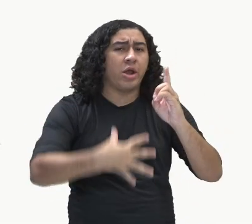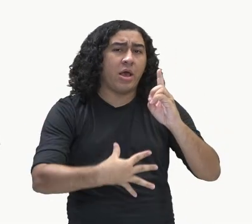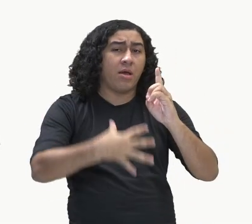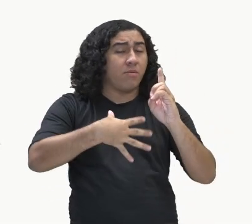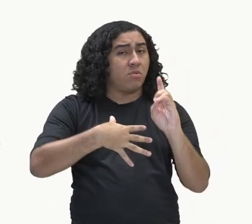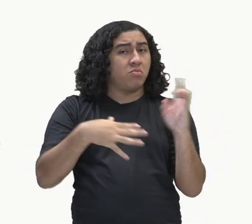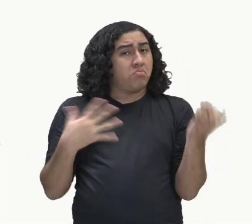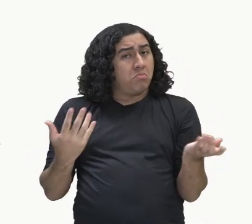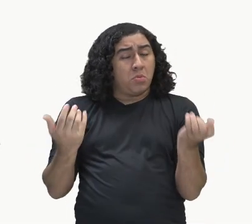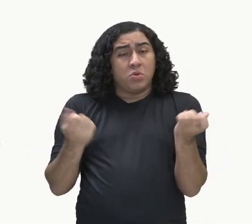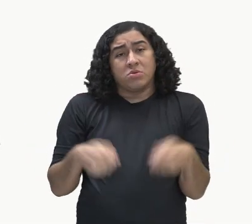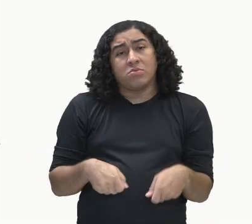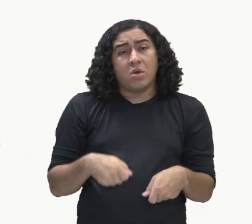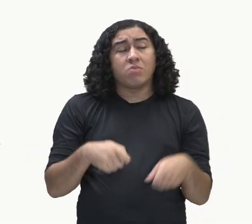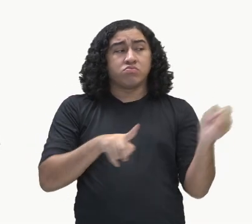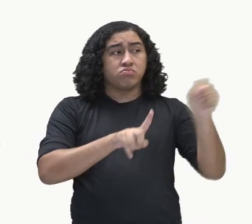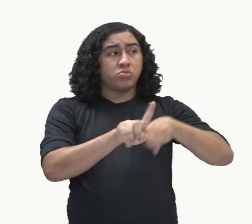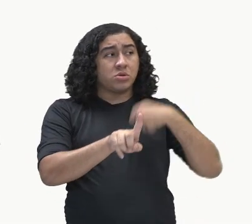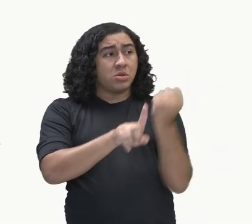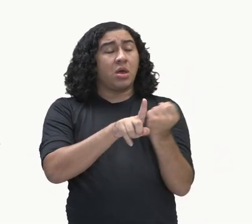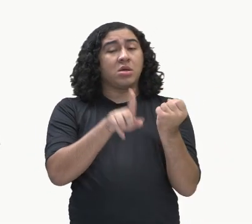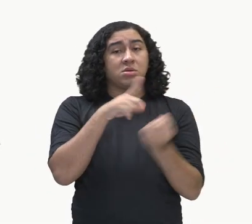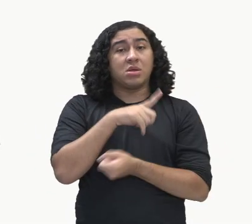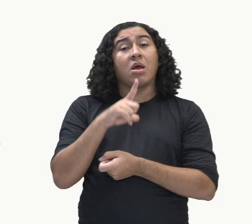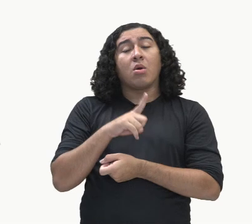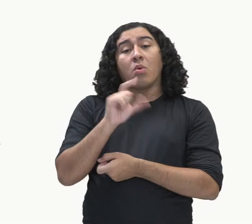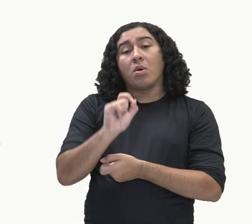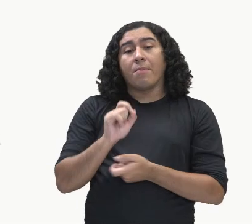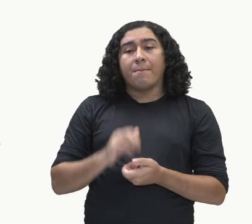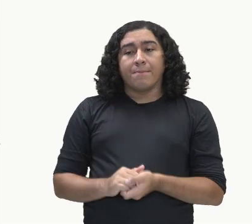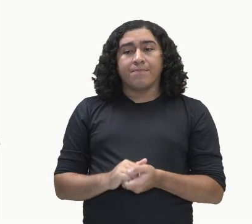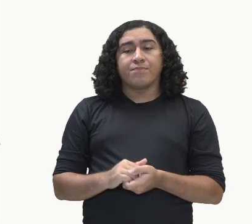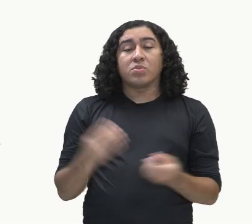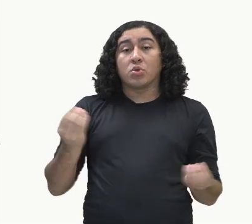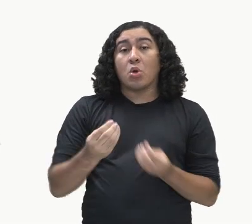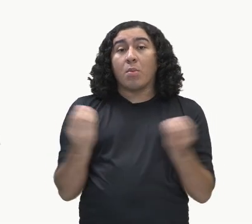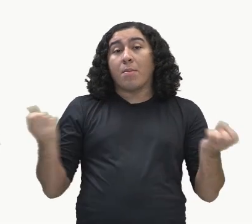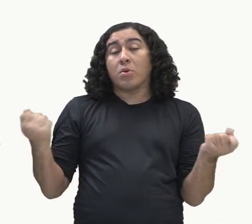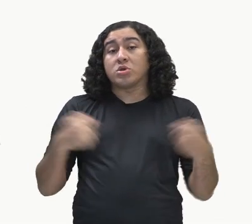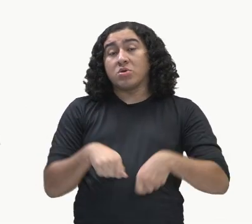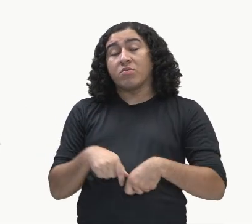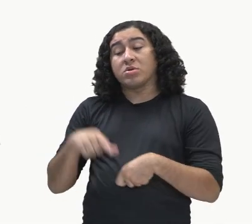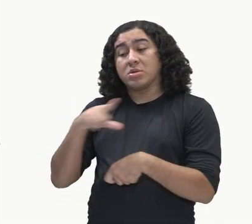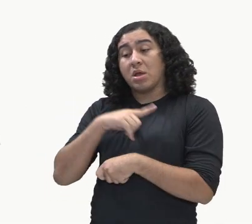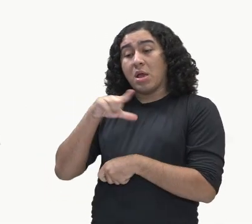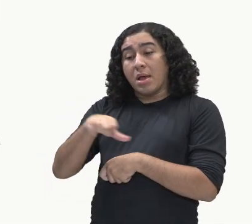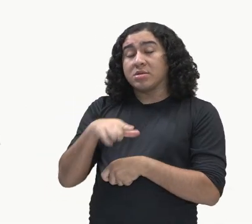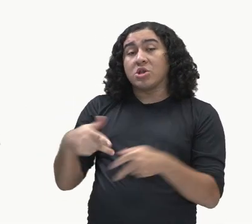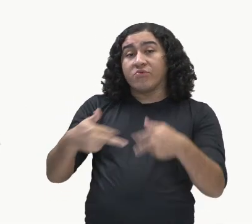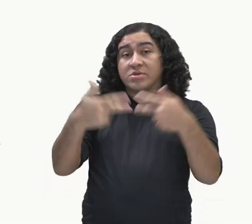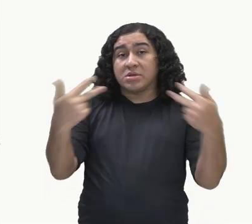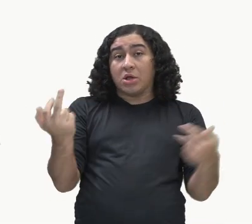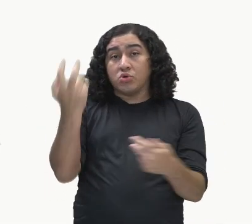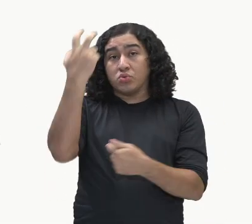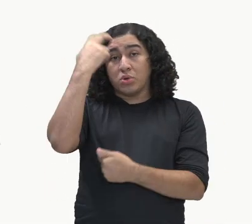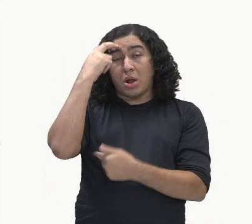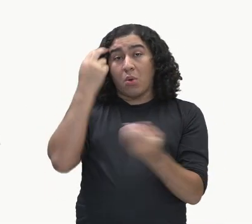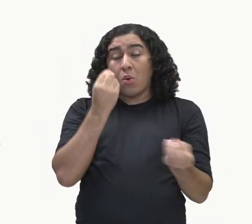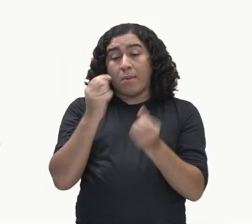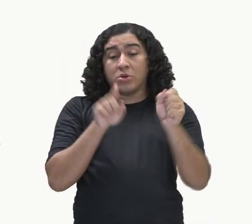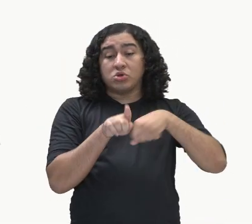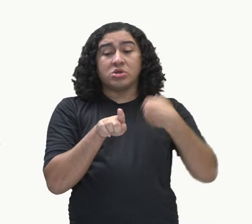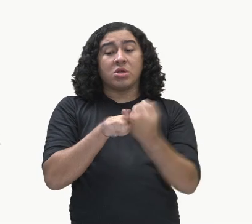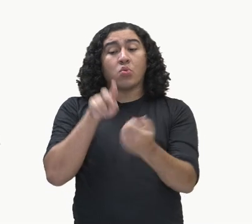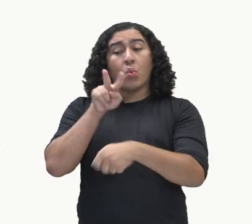nossa sociedade lida com a cultural diversity, lida com a diversidade cultural. Então